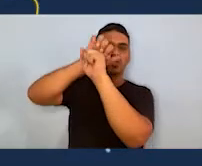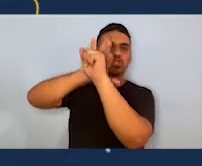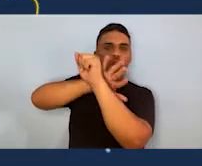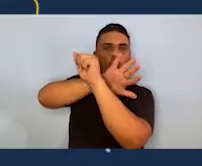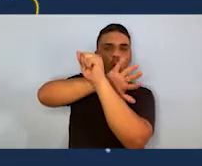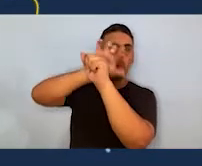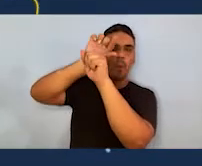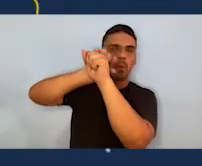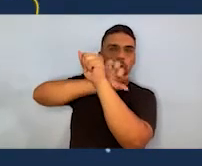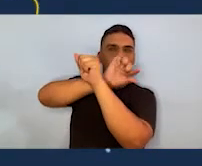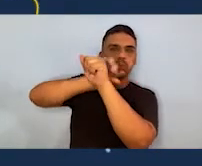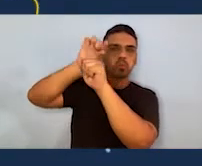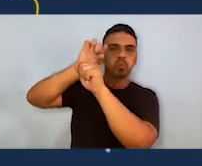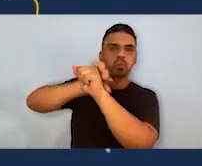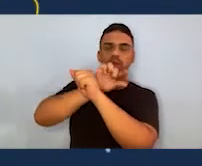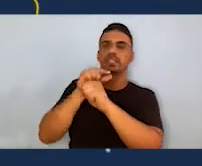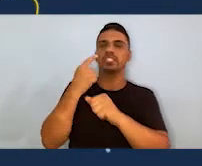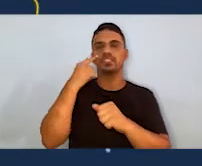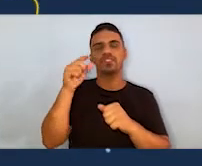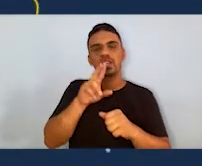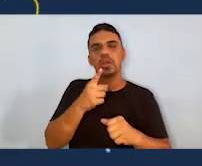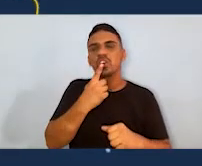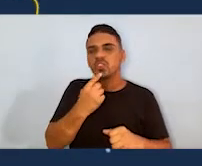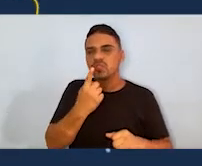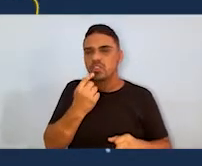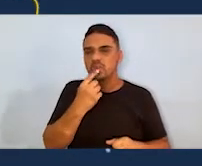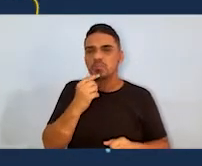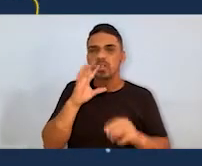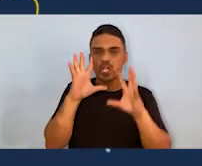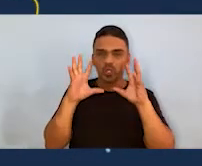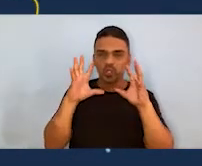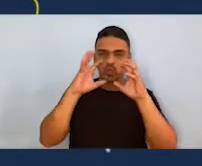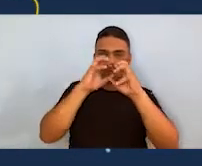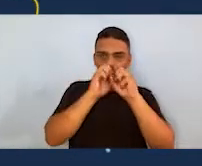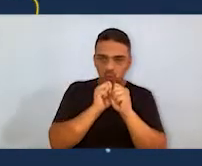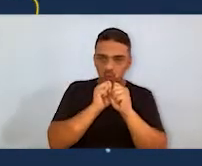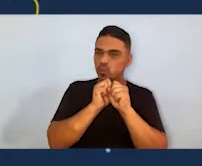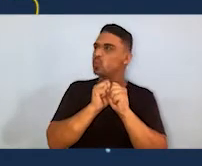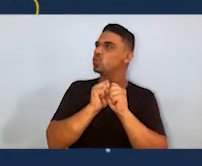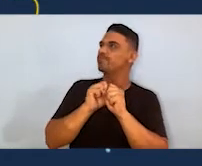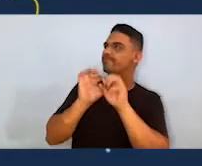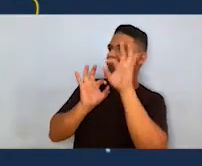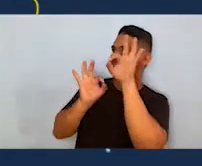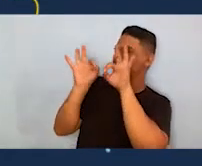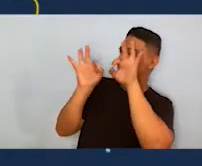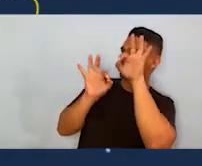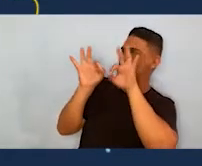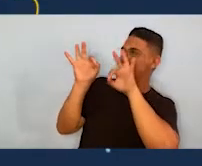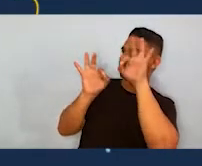e vamos pegar aqui um vermelho um pouco mais escuro. Um pouquinho.